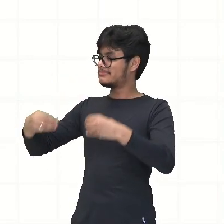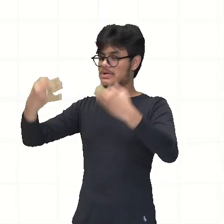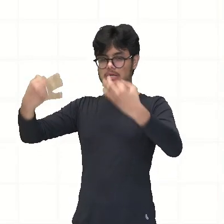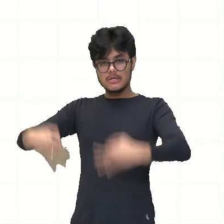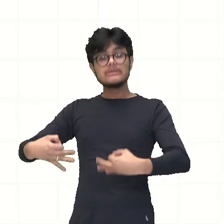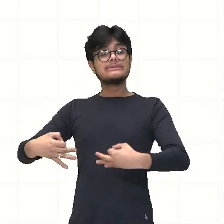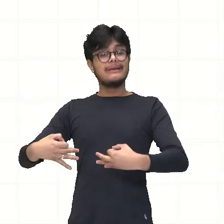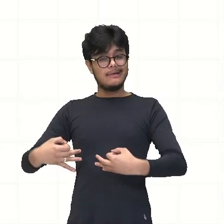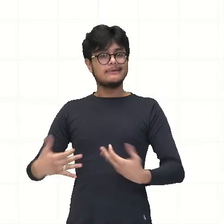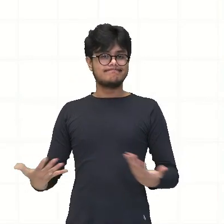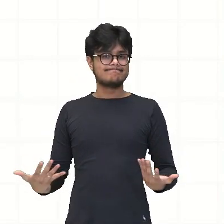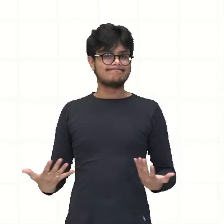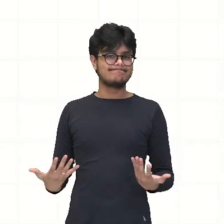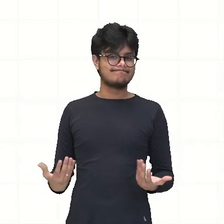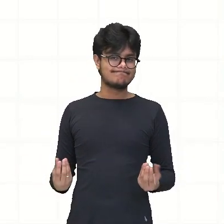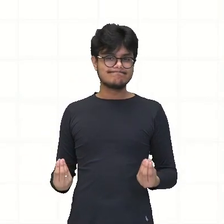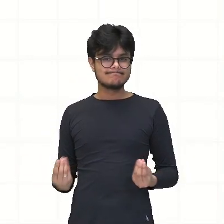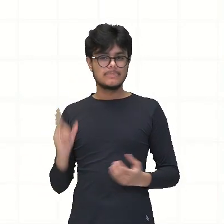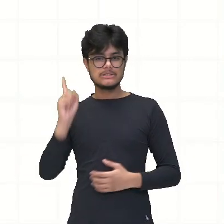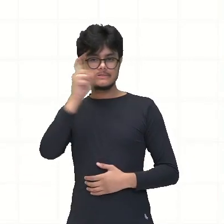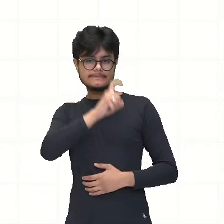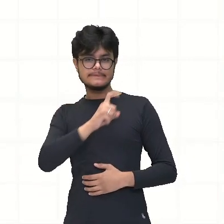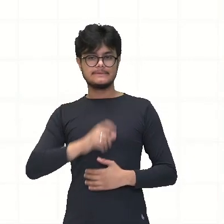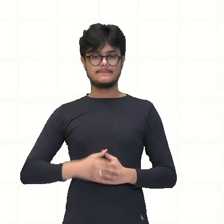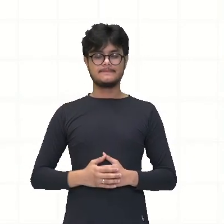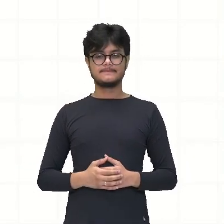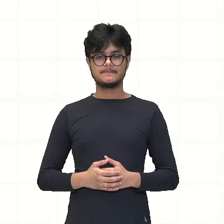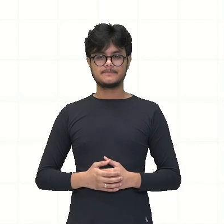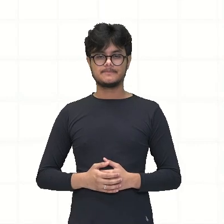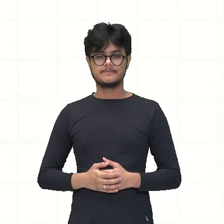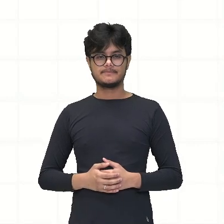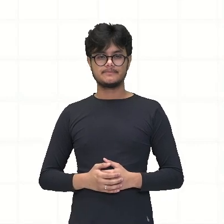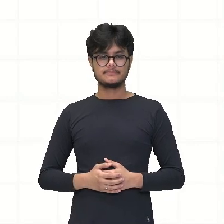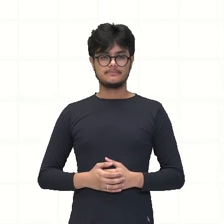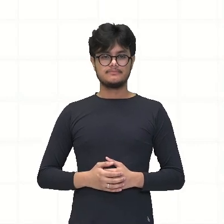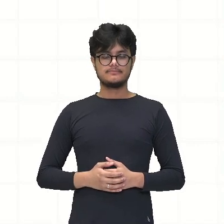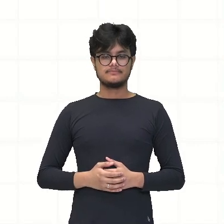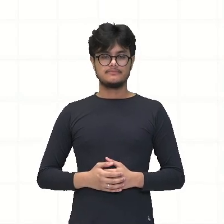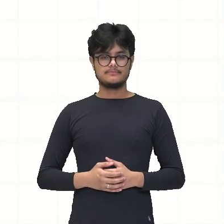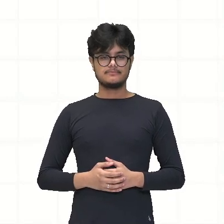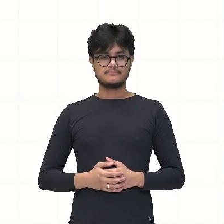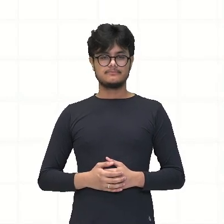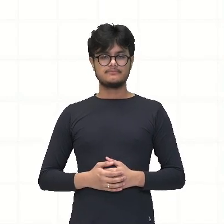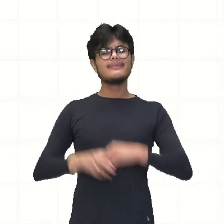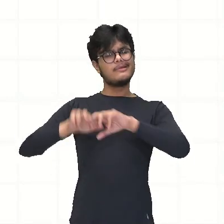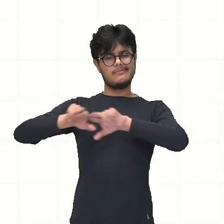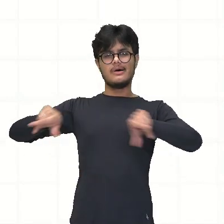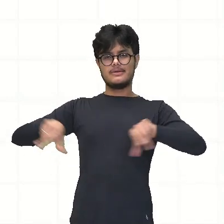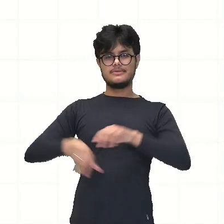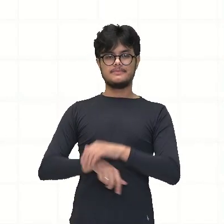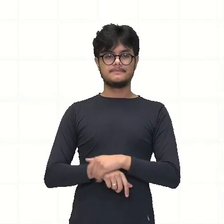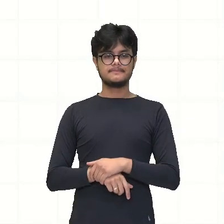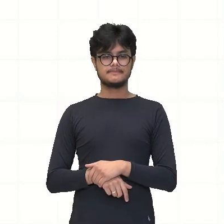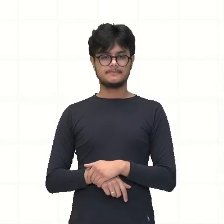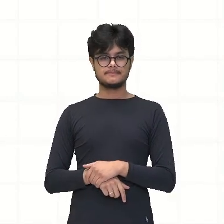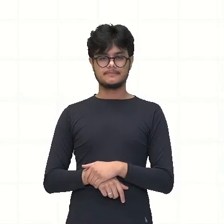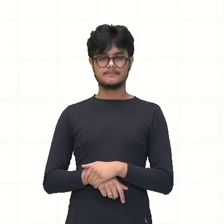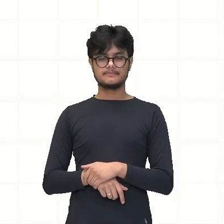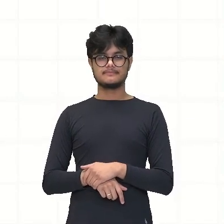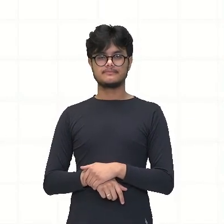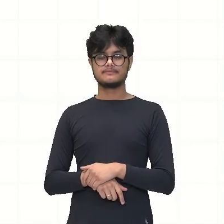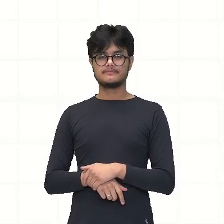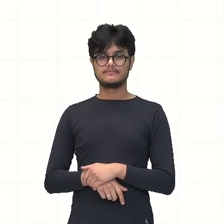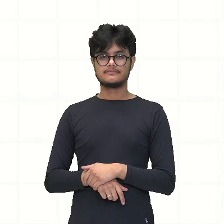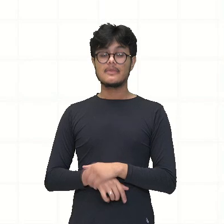um fator de repulsão, tá bom? Ou um fator repulsivo, entre outros fatores, tá bom? Como a violência que